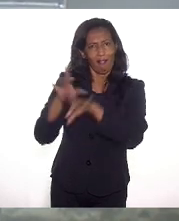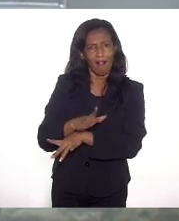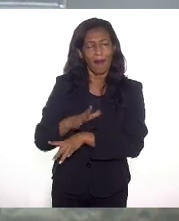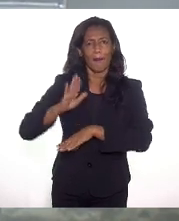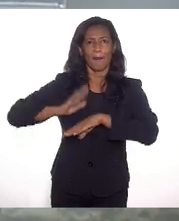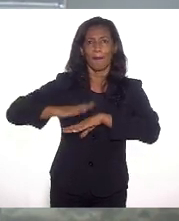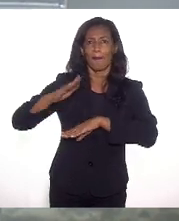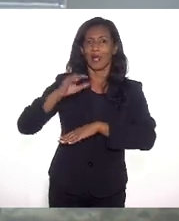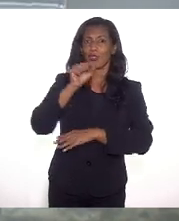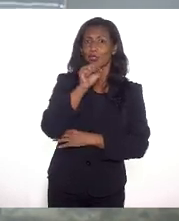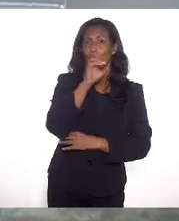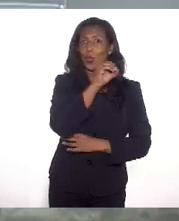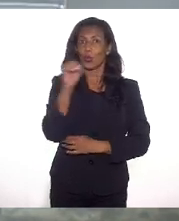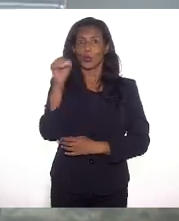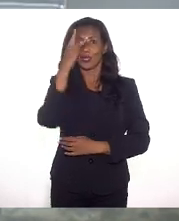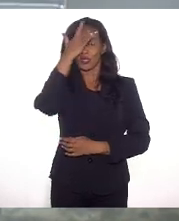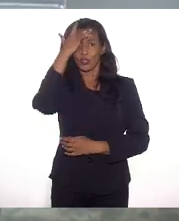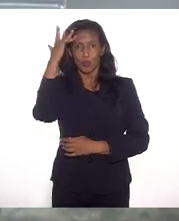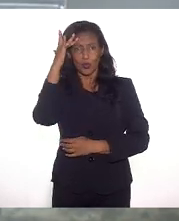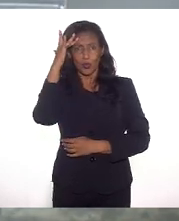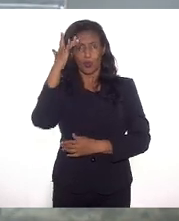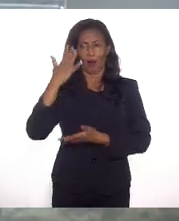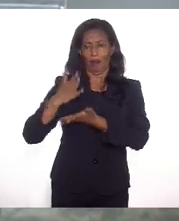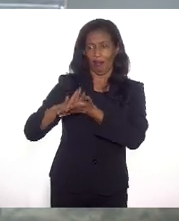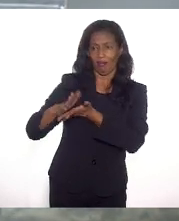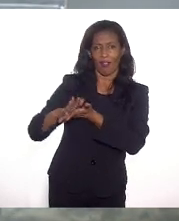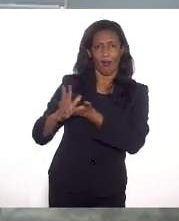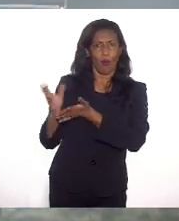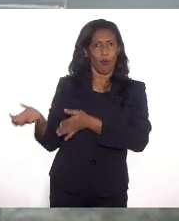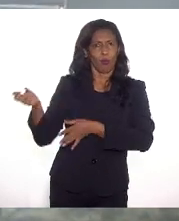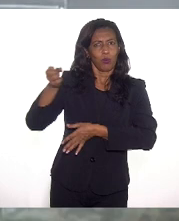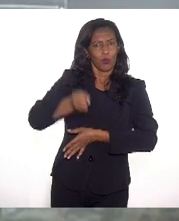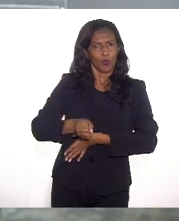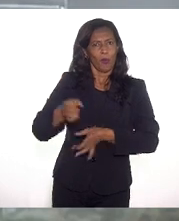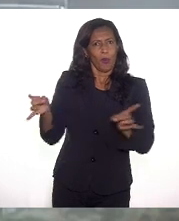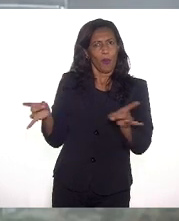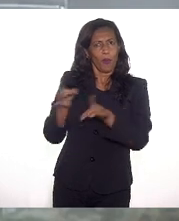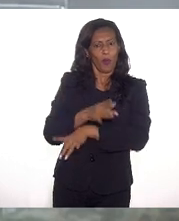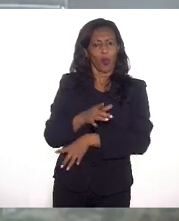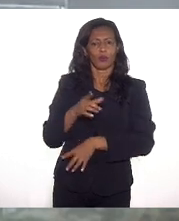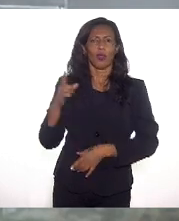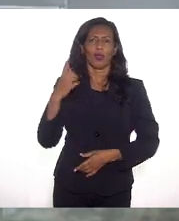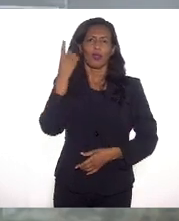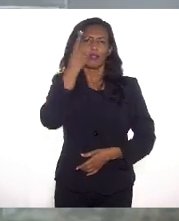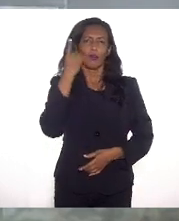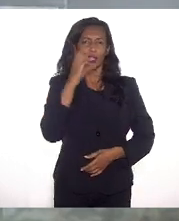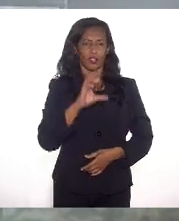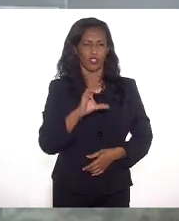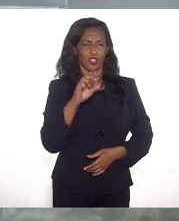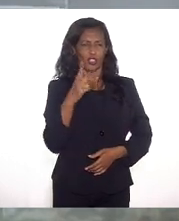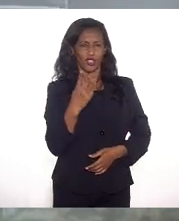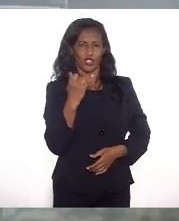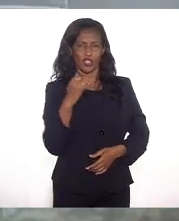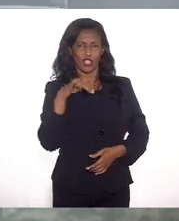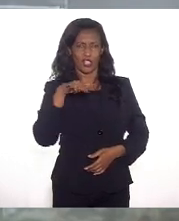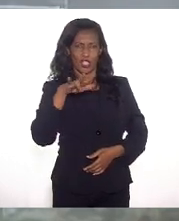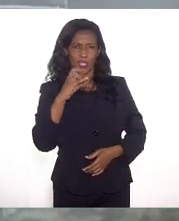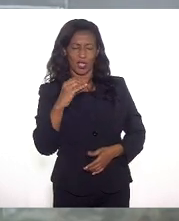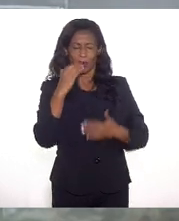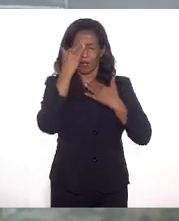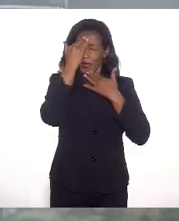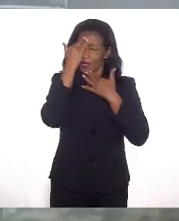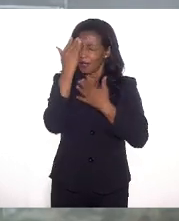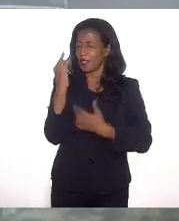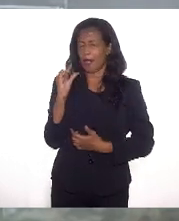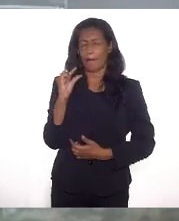de 800 pessoas, as escolas de samba colocaram à disposição. Deputado Chiquinho, lhe agradecer é pouco, viu? Muito,